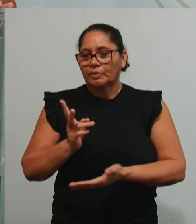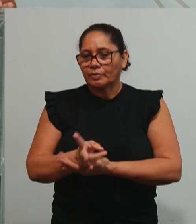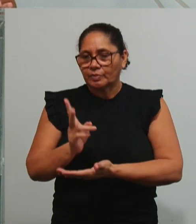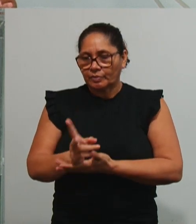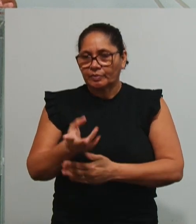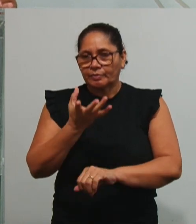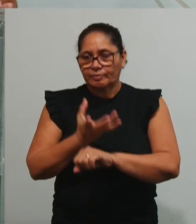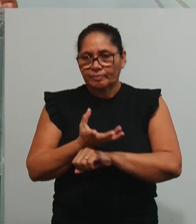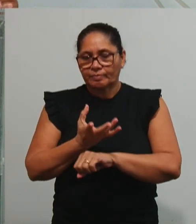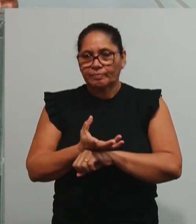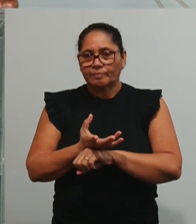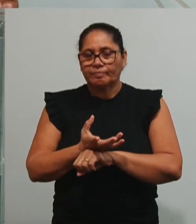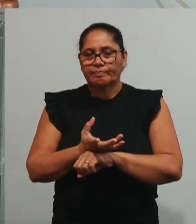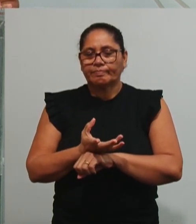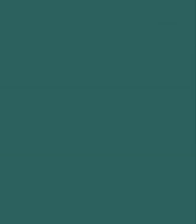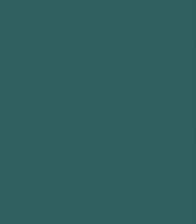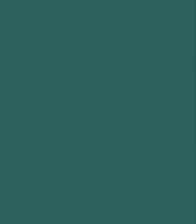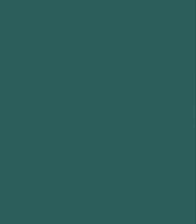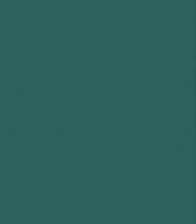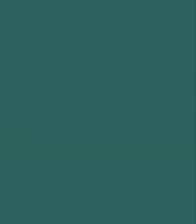nossa disciplina. Vamos lá!